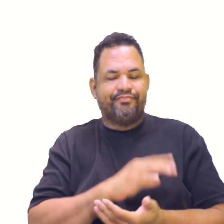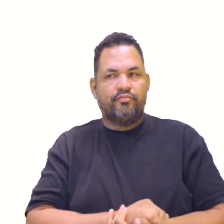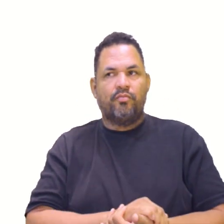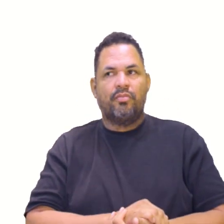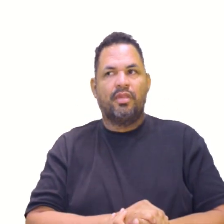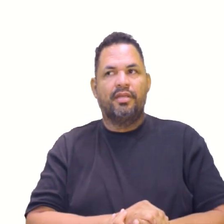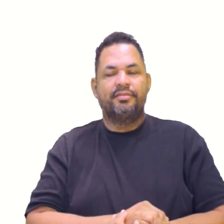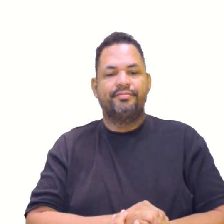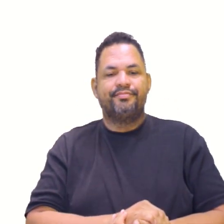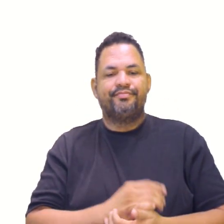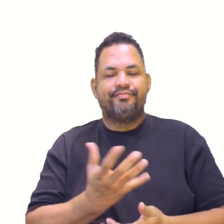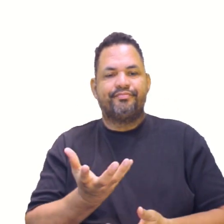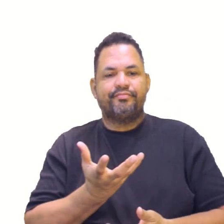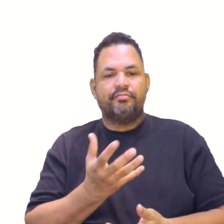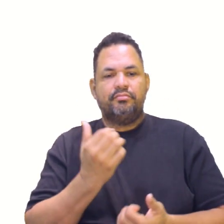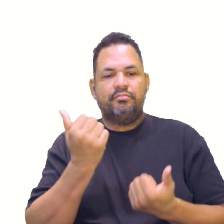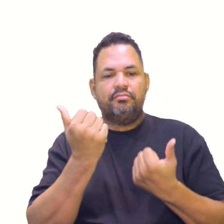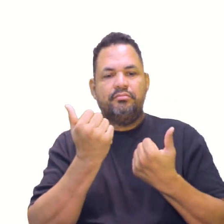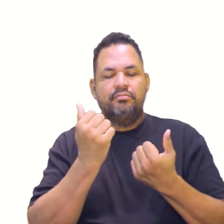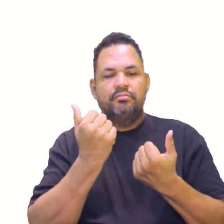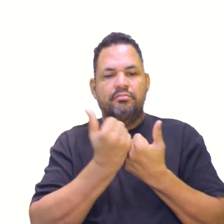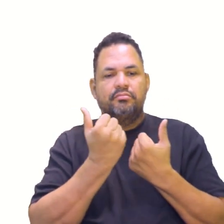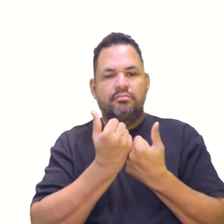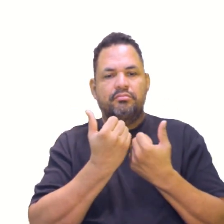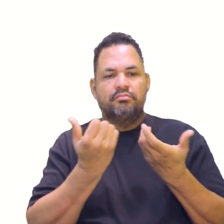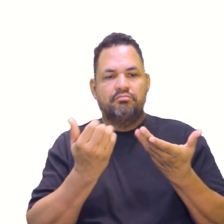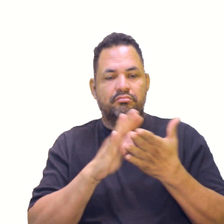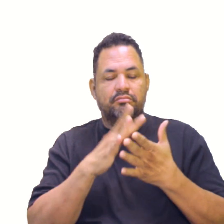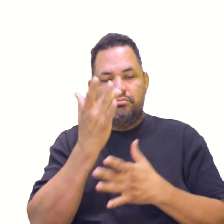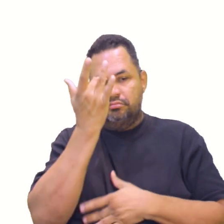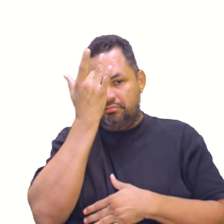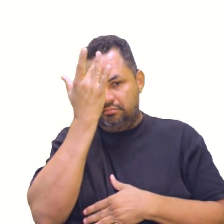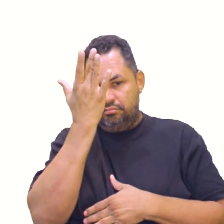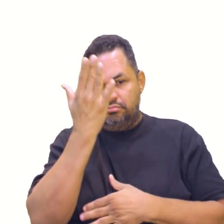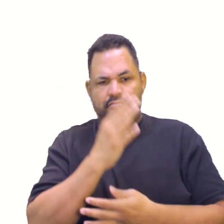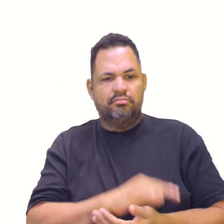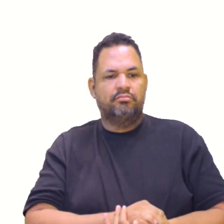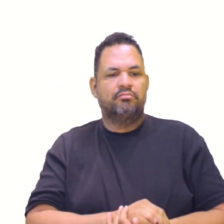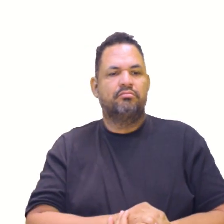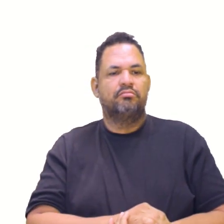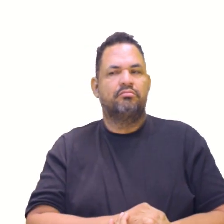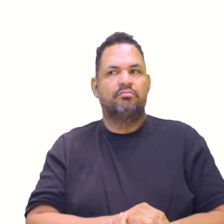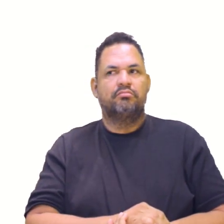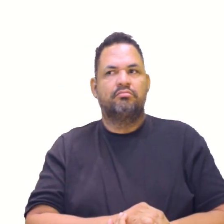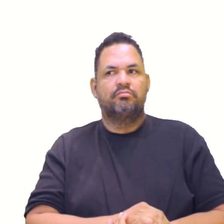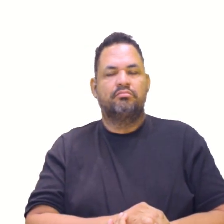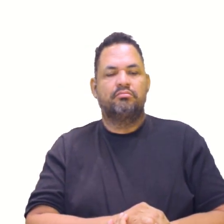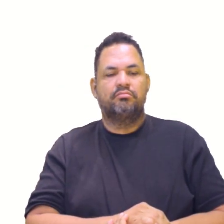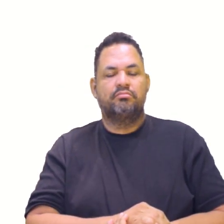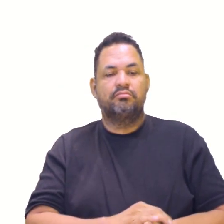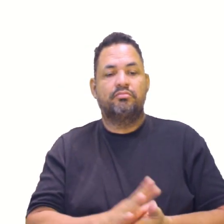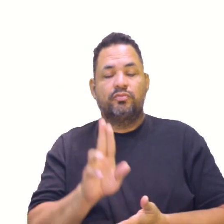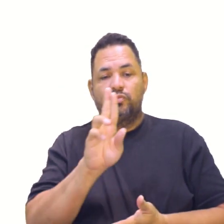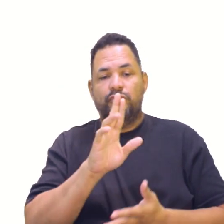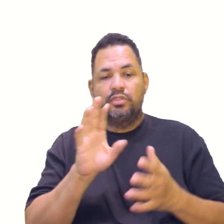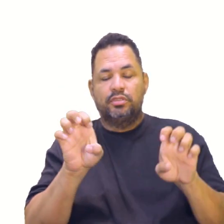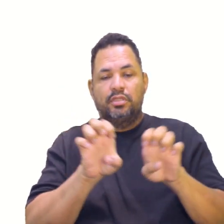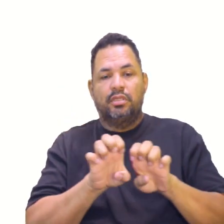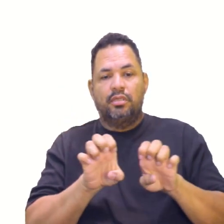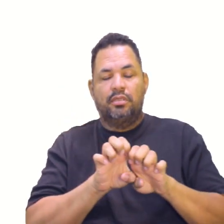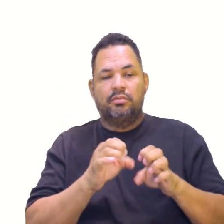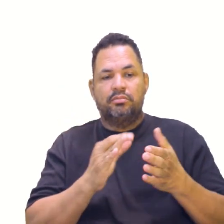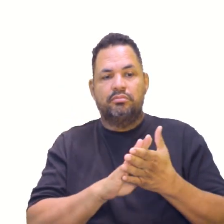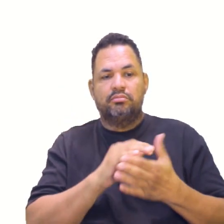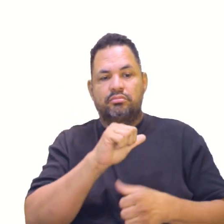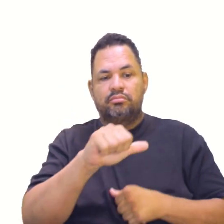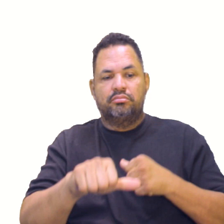distância? Na verdade, se eu quiser substituir já a equação da reta do jeito que está lá, fica até mais fácil. Pode Joga ser. direto a equação da reta lá e só substitui lá